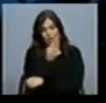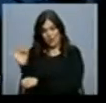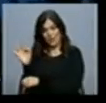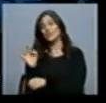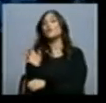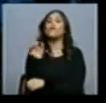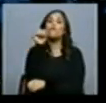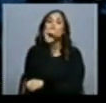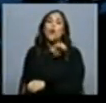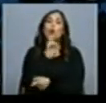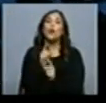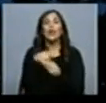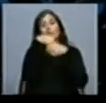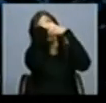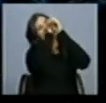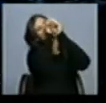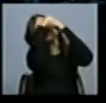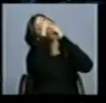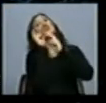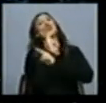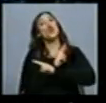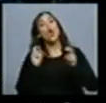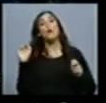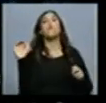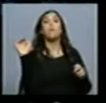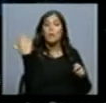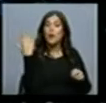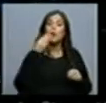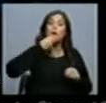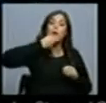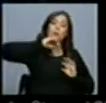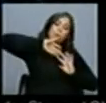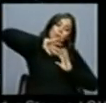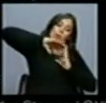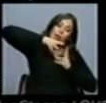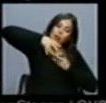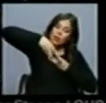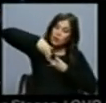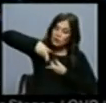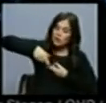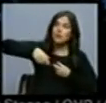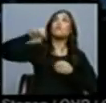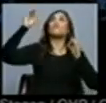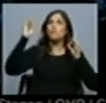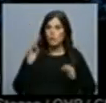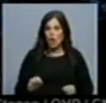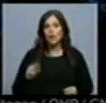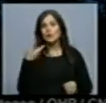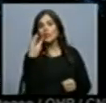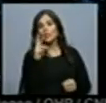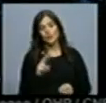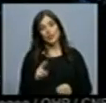Curiosamente, Cristiana, foi o telescópio que fez a descoberta do primeiro planeta extrasolar, confirmado. E, portanto, 3 vezes a massa da